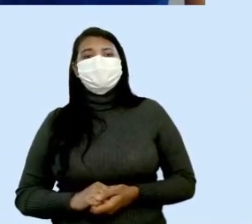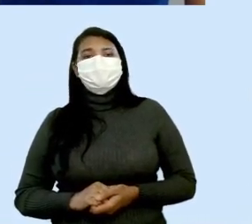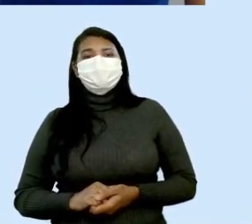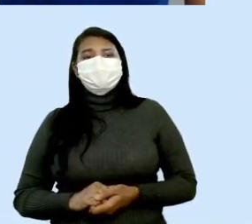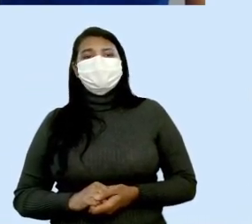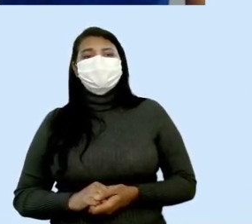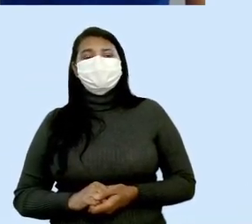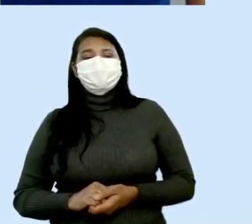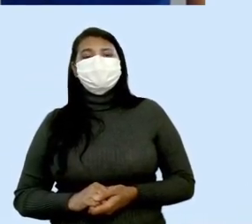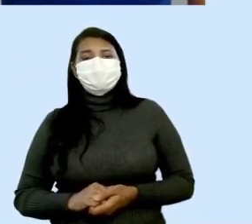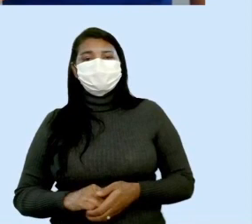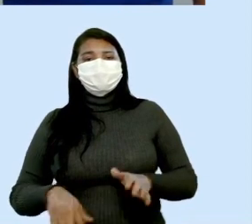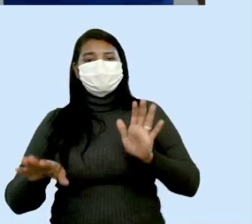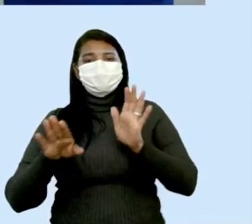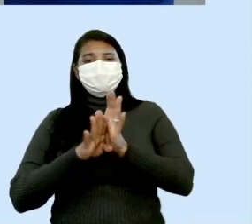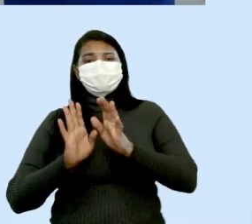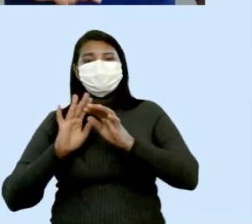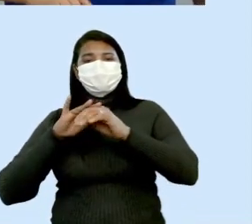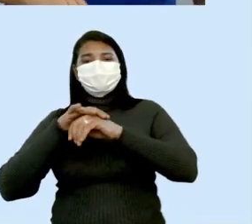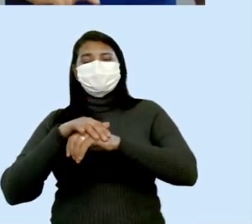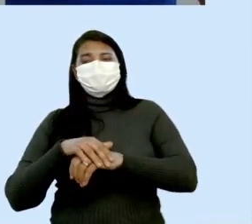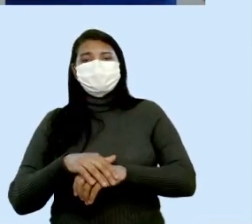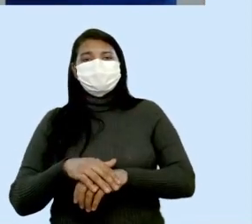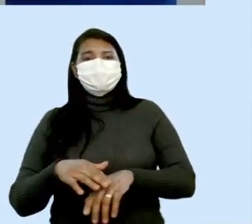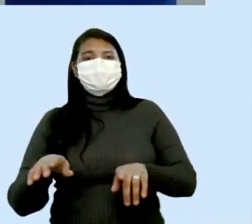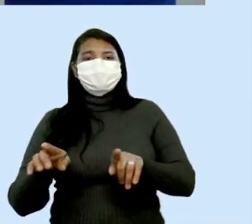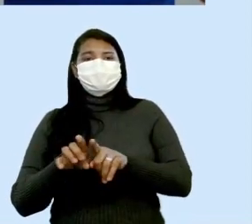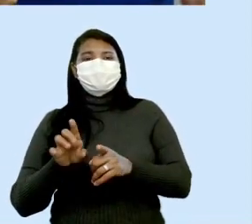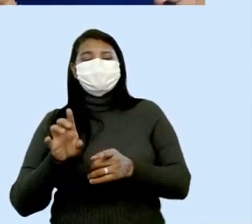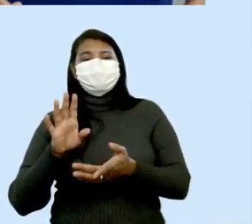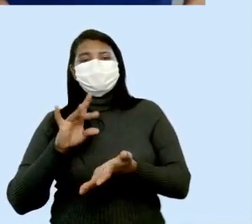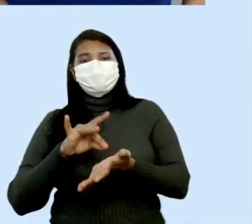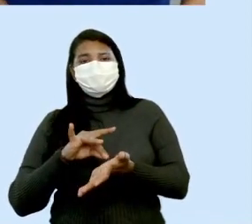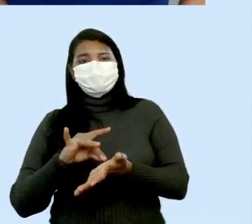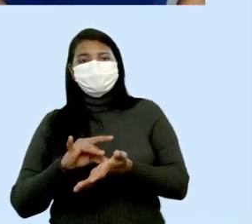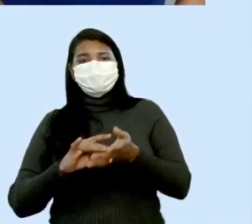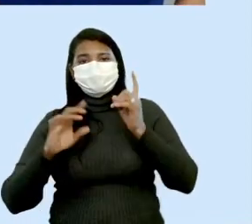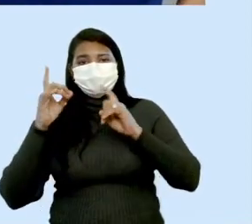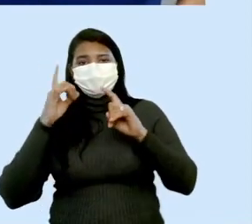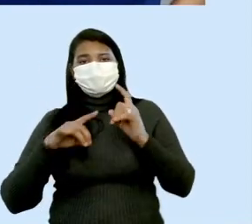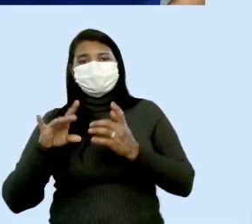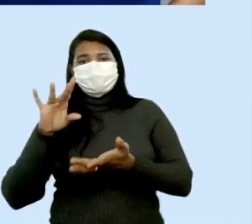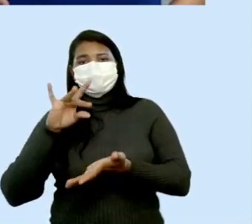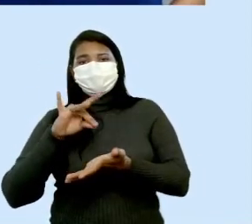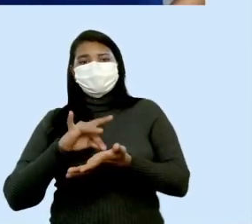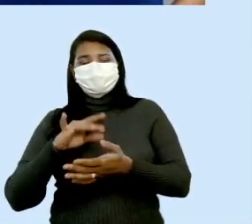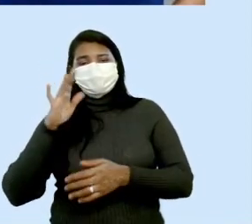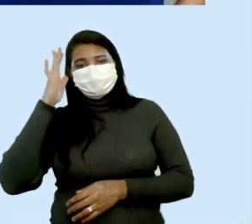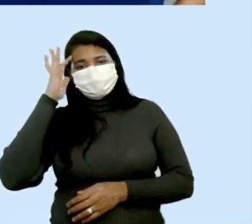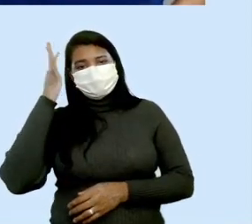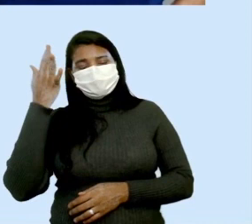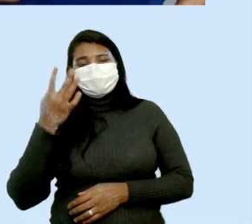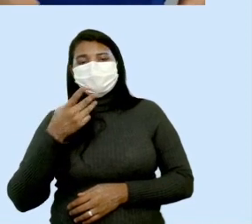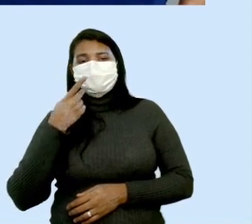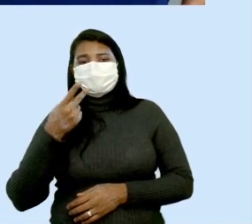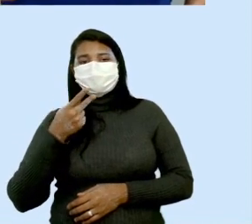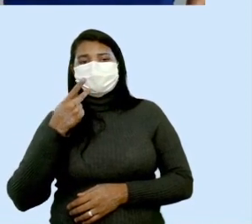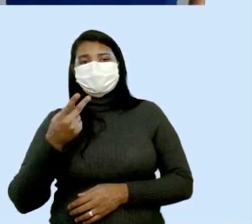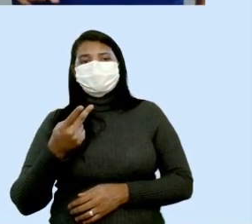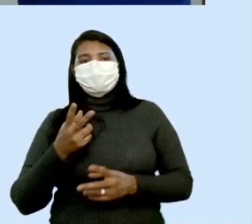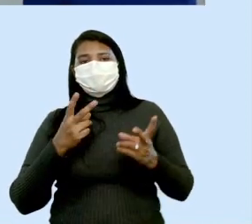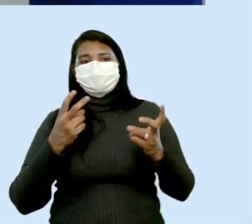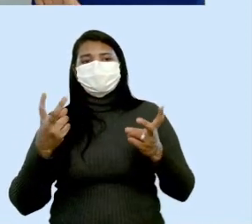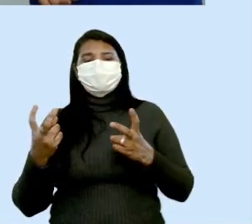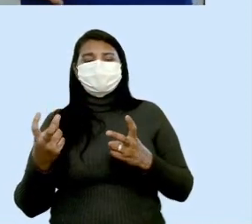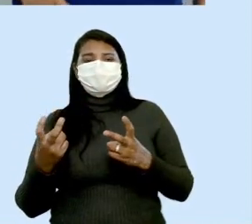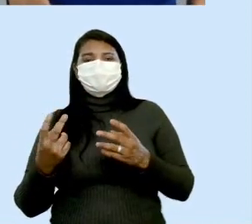arrive at night. Eles chegarão de noite. Então, são ações que podem expressar incerteza decidida no momento da fala. E percebam que